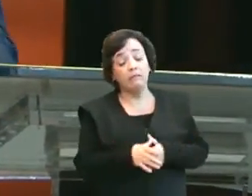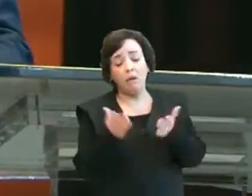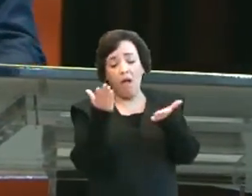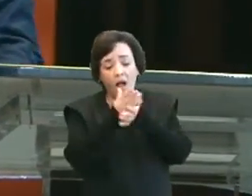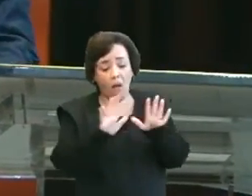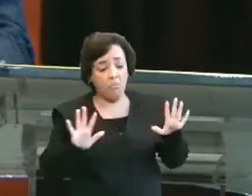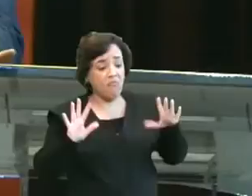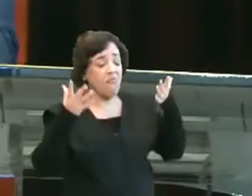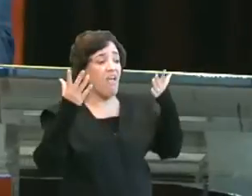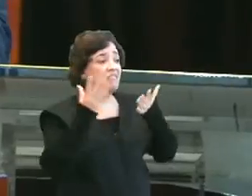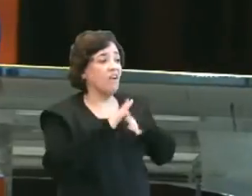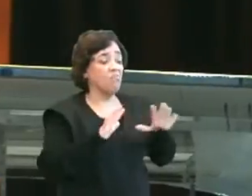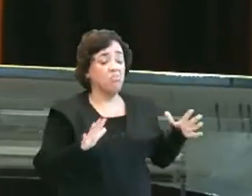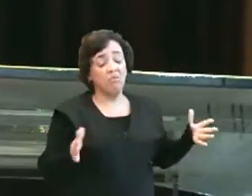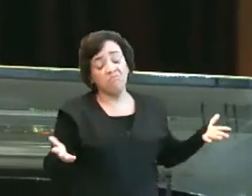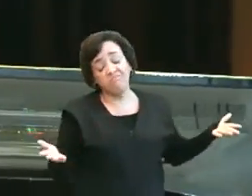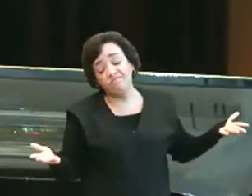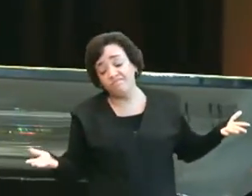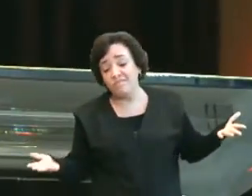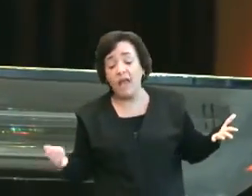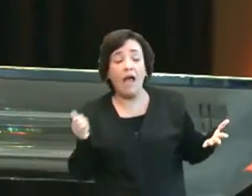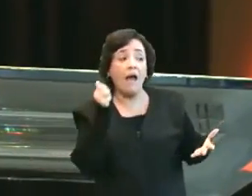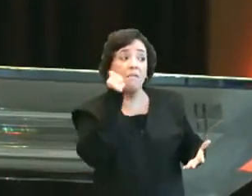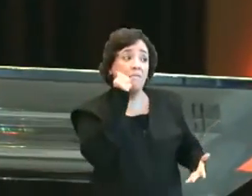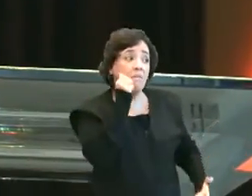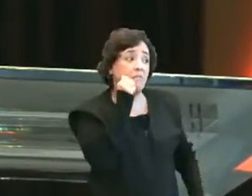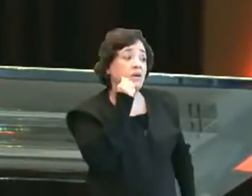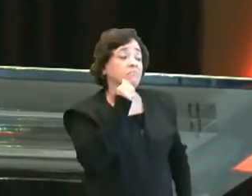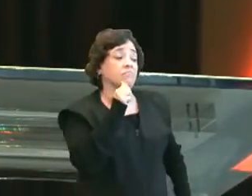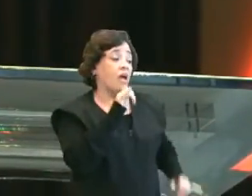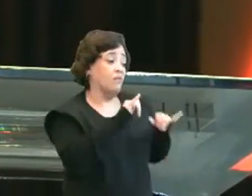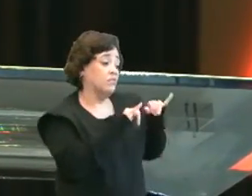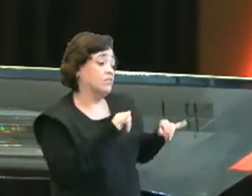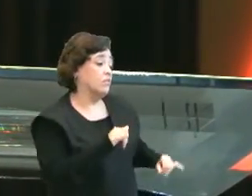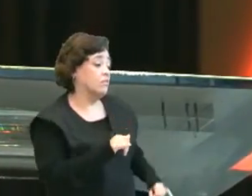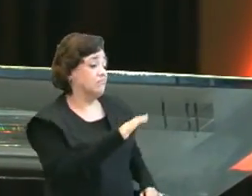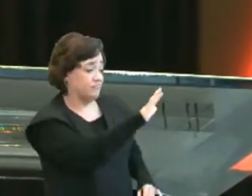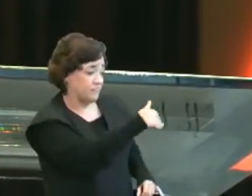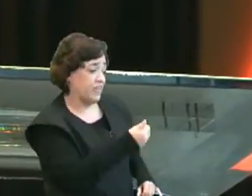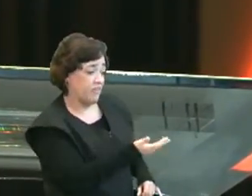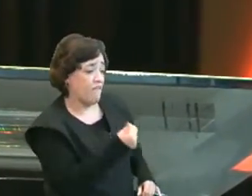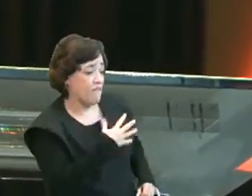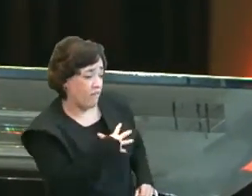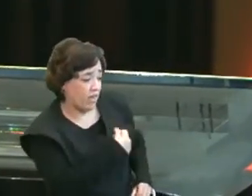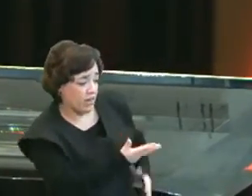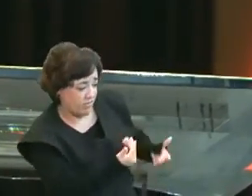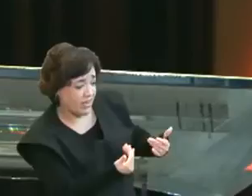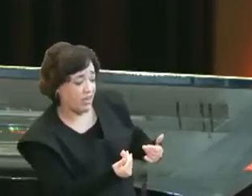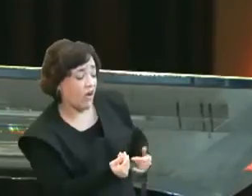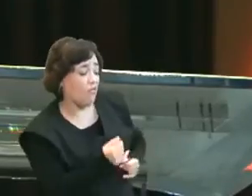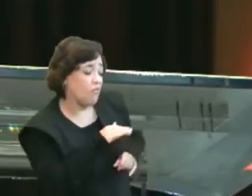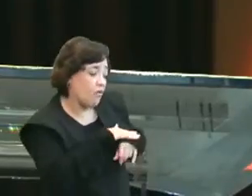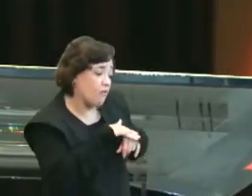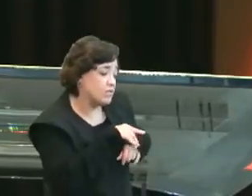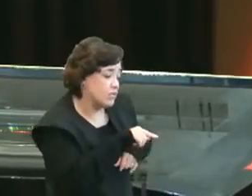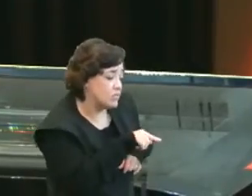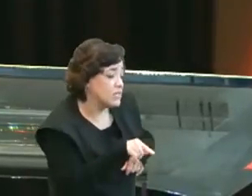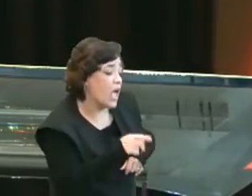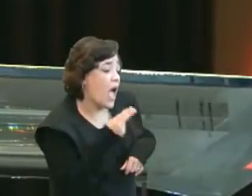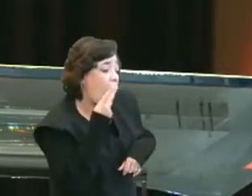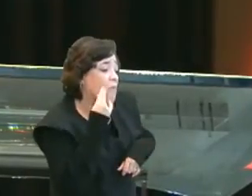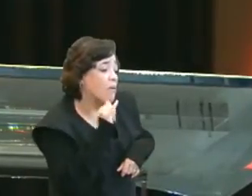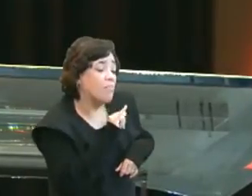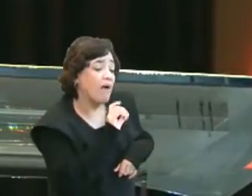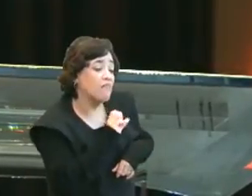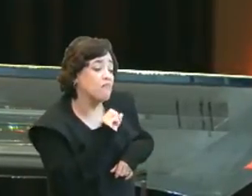cozinha e diz: olha, o papai foi embora, ele não vai voltar mais, ele nos